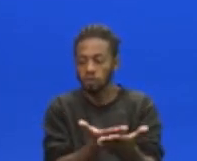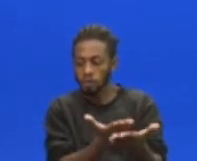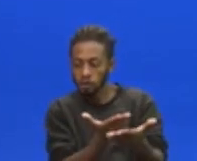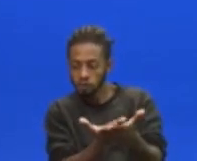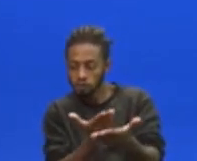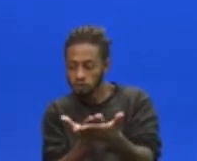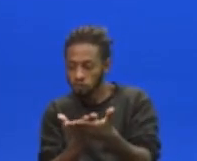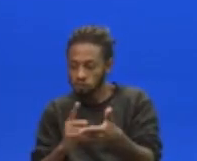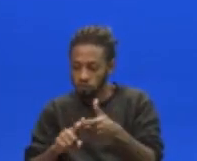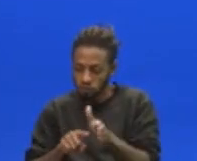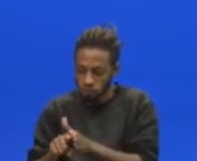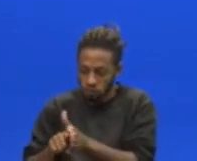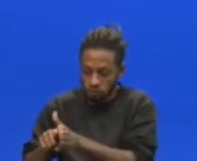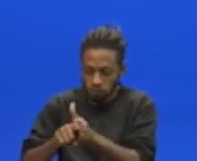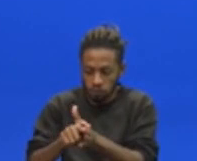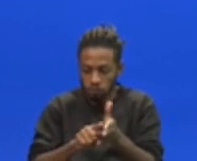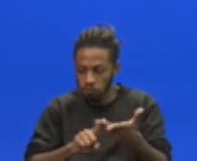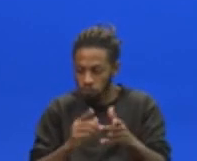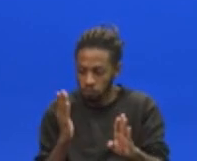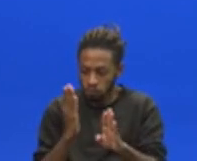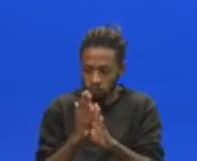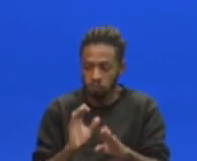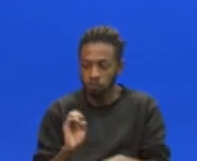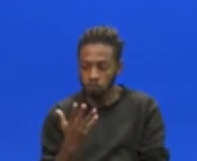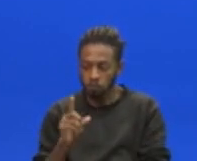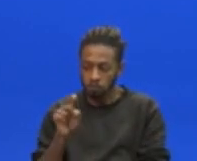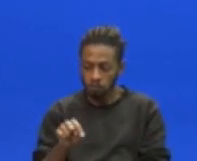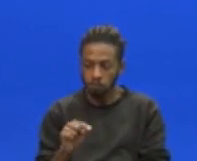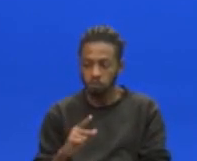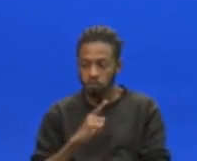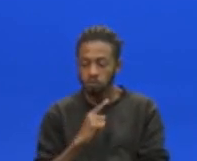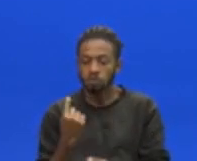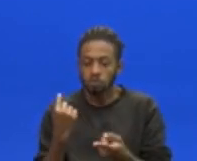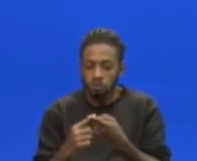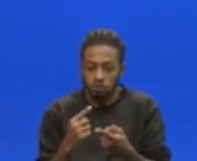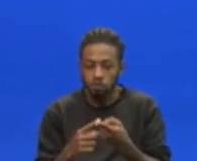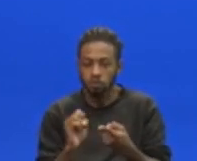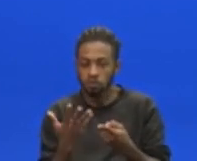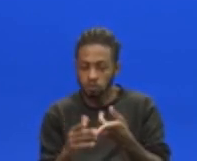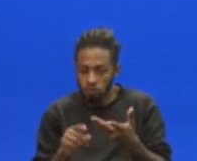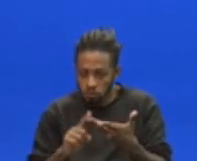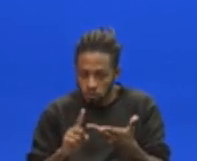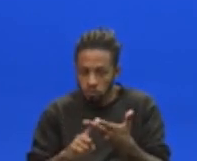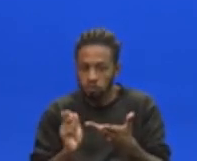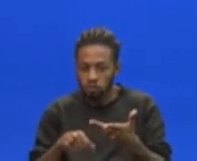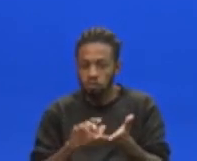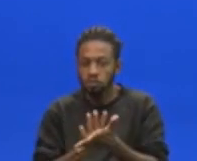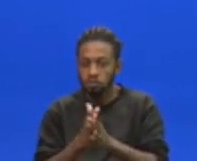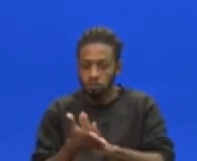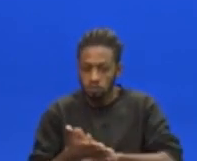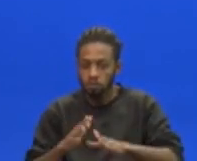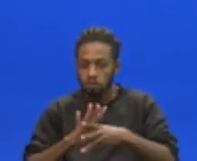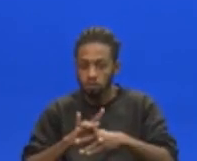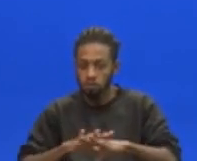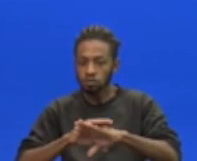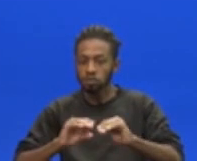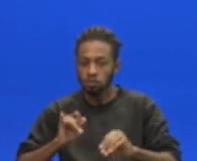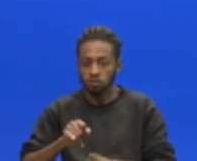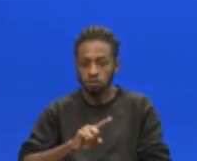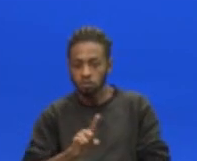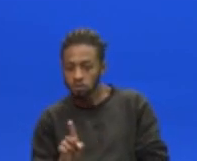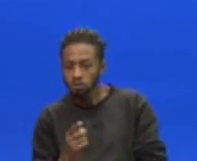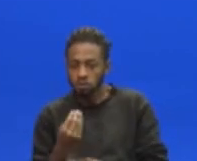são investigadas, tem causa, tem a origem, tem etiologia, tem prognóstico, a gente sabe hoje pelo menos